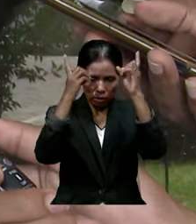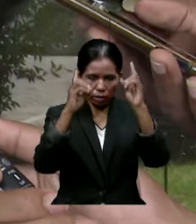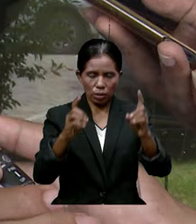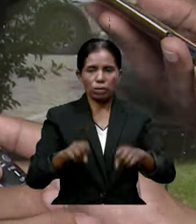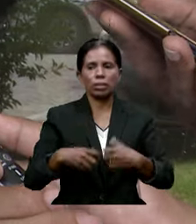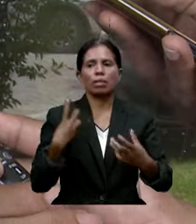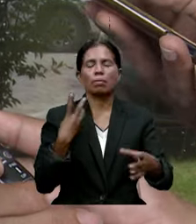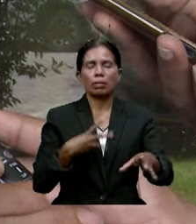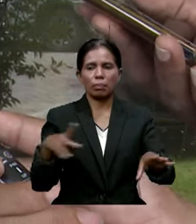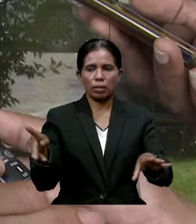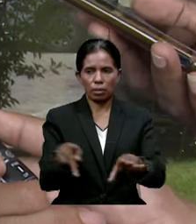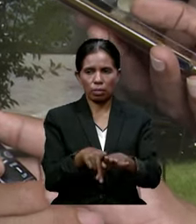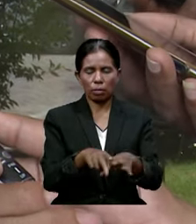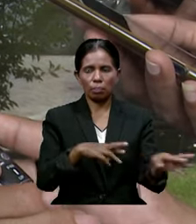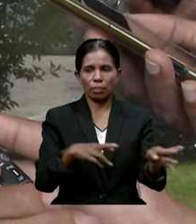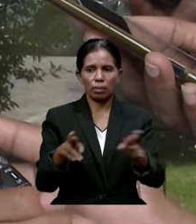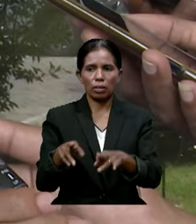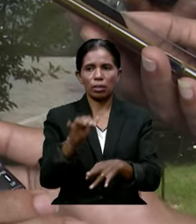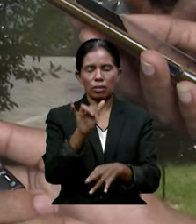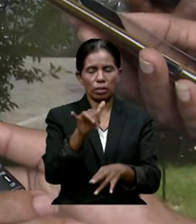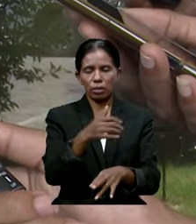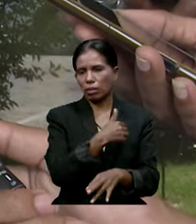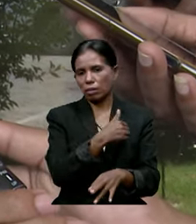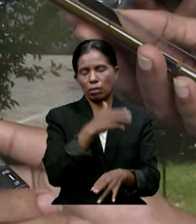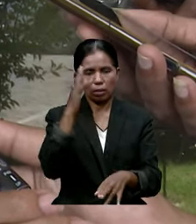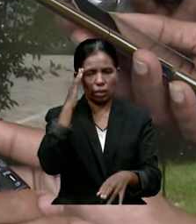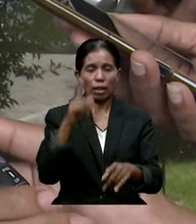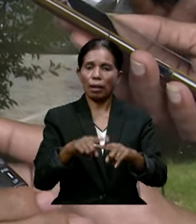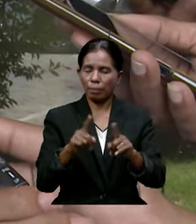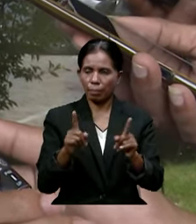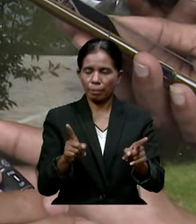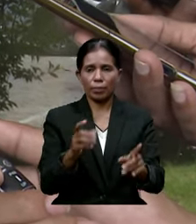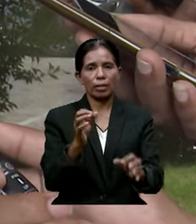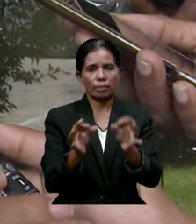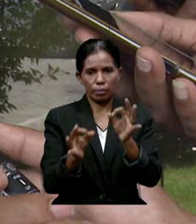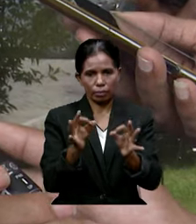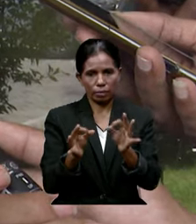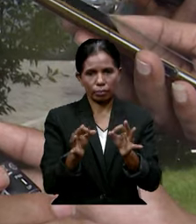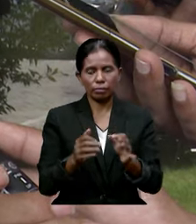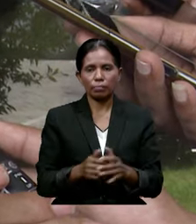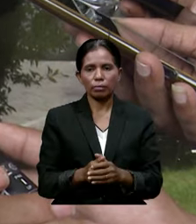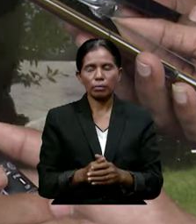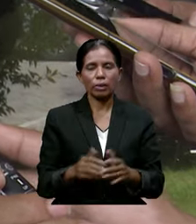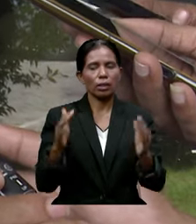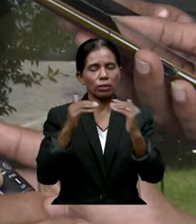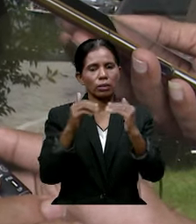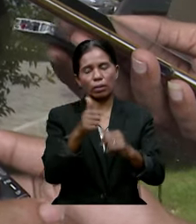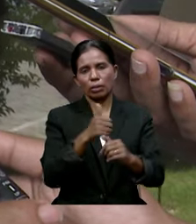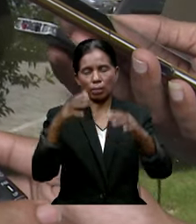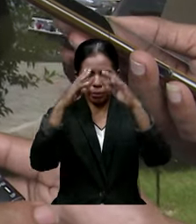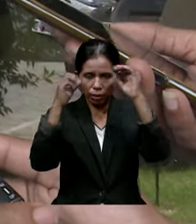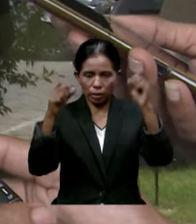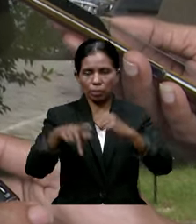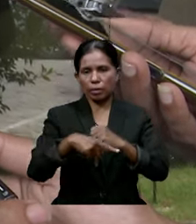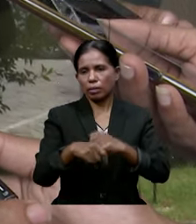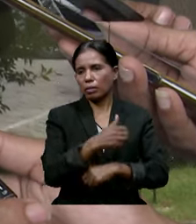participa pronto konsenso halo da katene mai be kare iha reunião si lo presidente bankara si dak mai